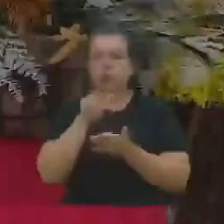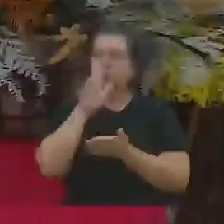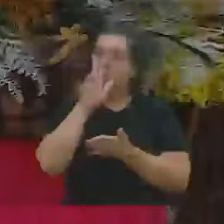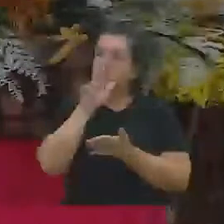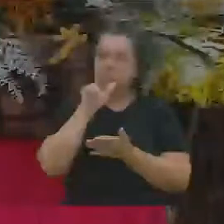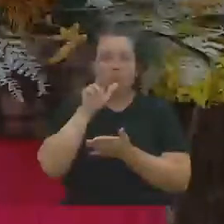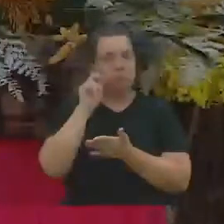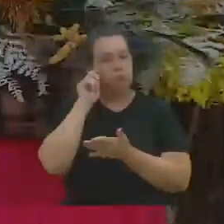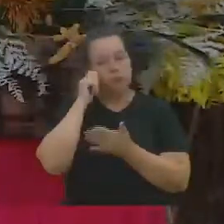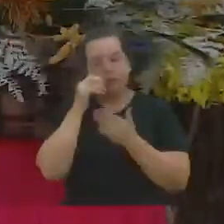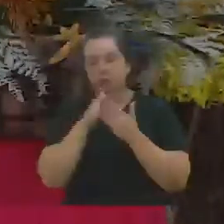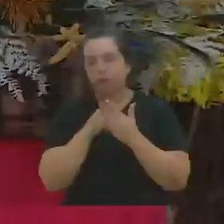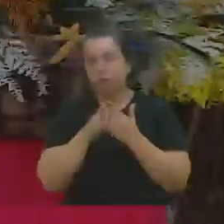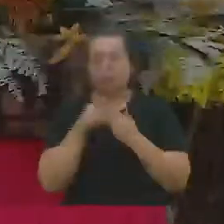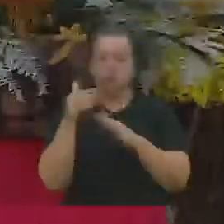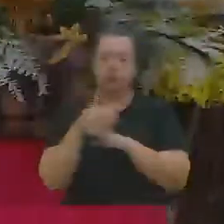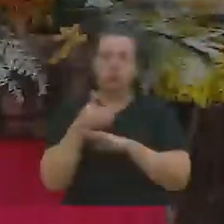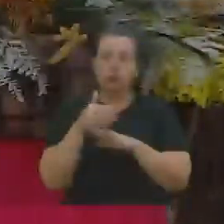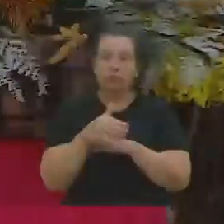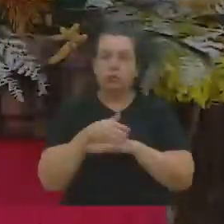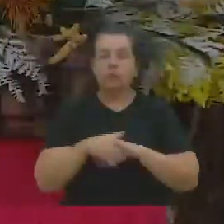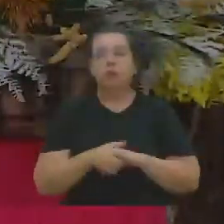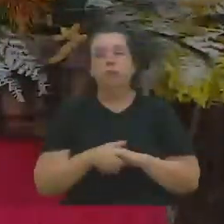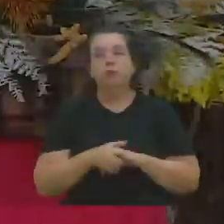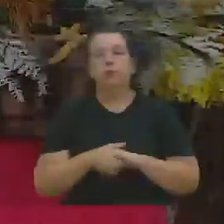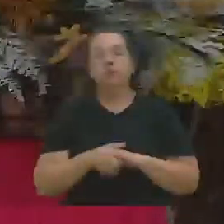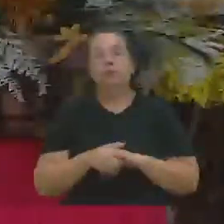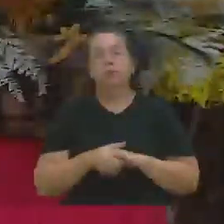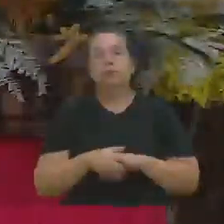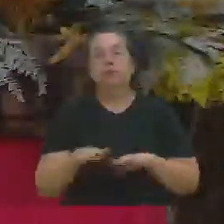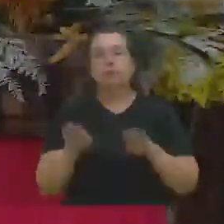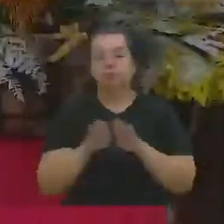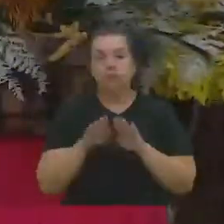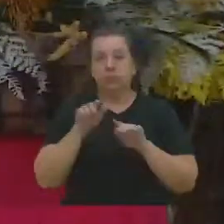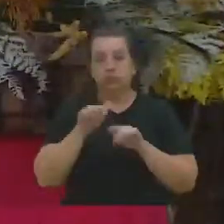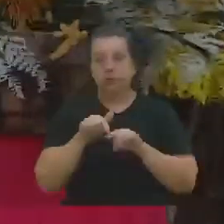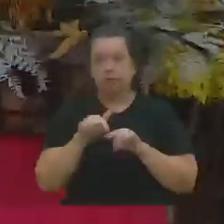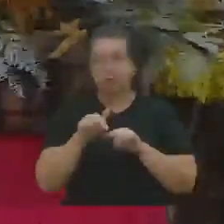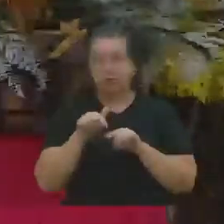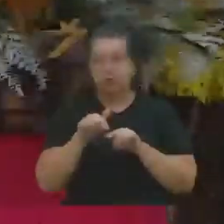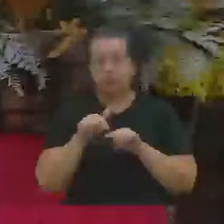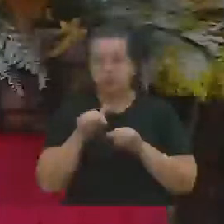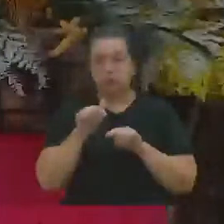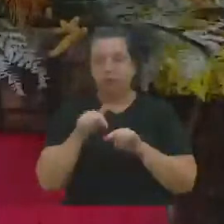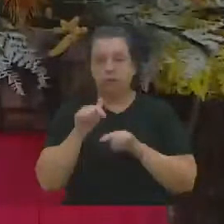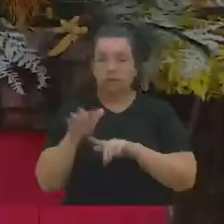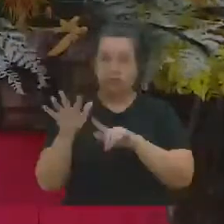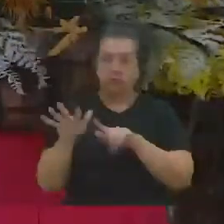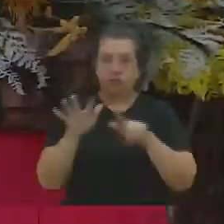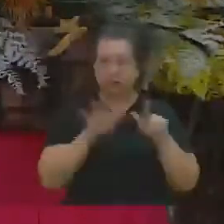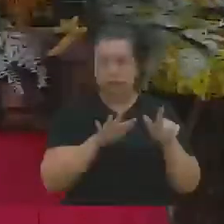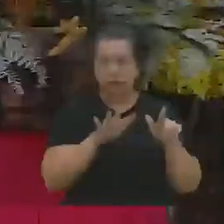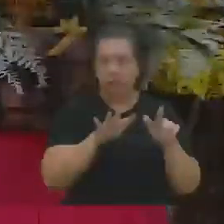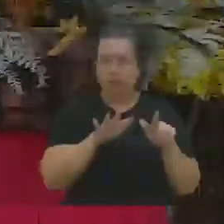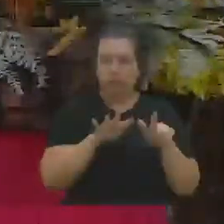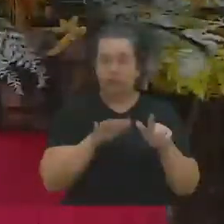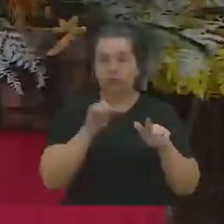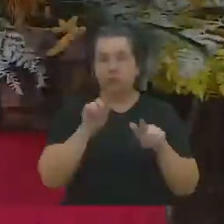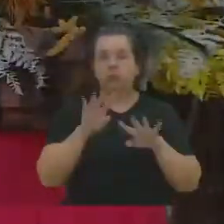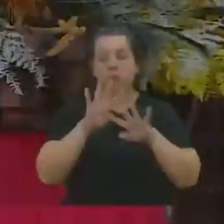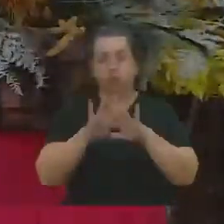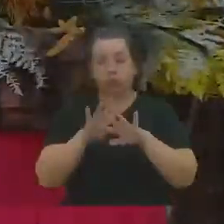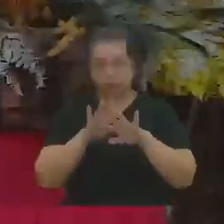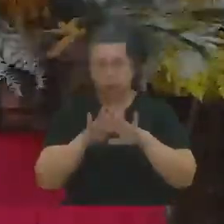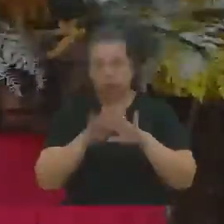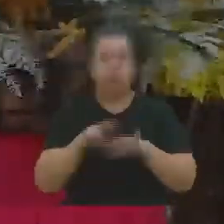Foi Segredo. Participe! Recomendamos que essa semana, recordamos que esta semana as